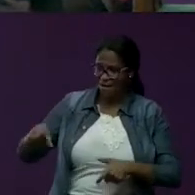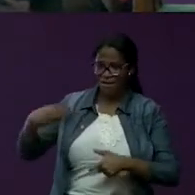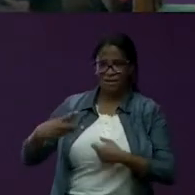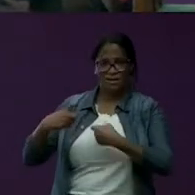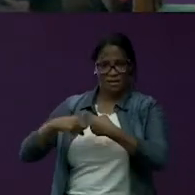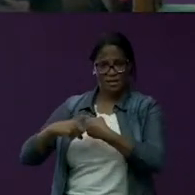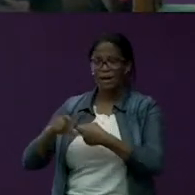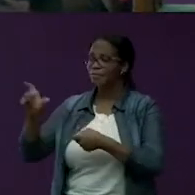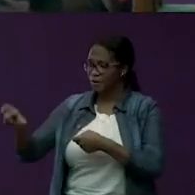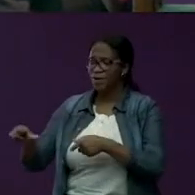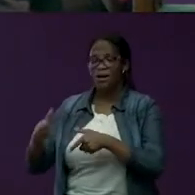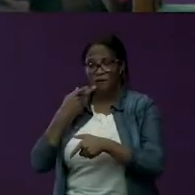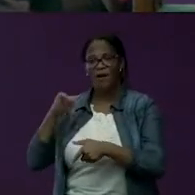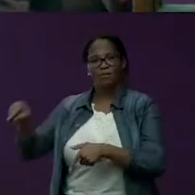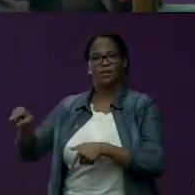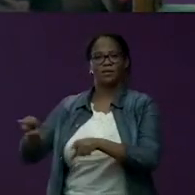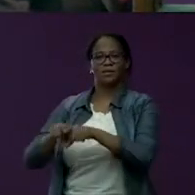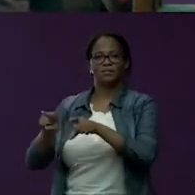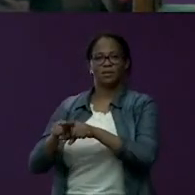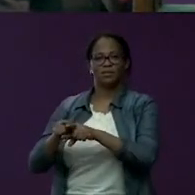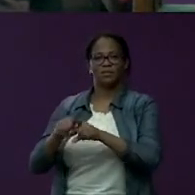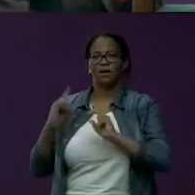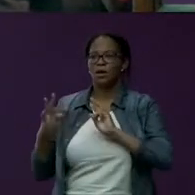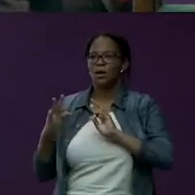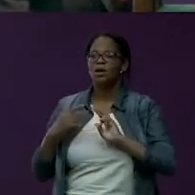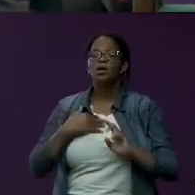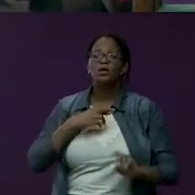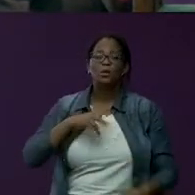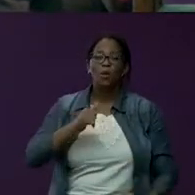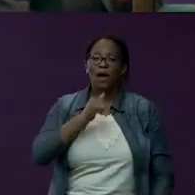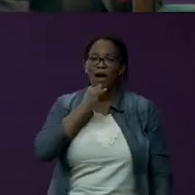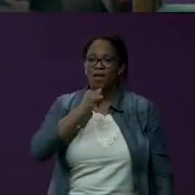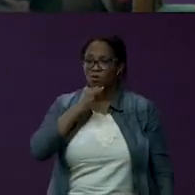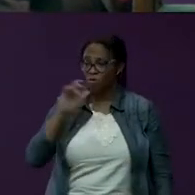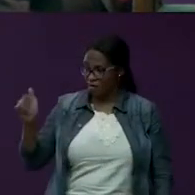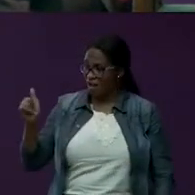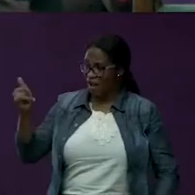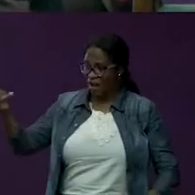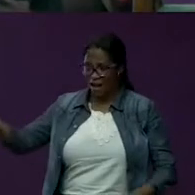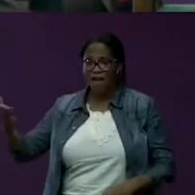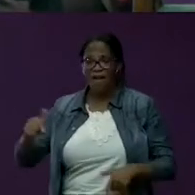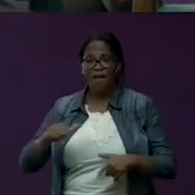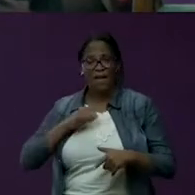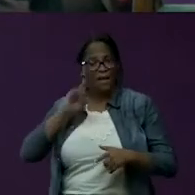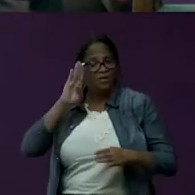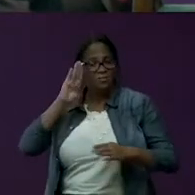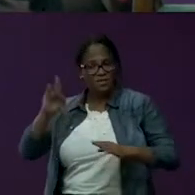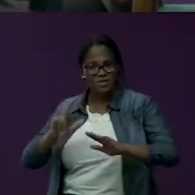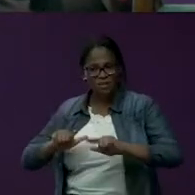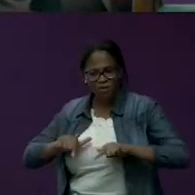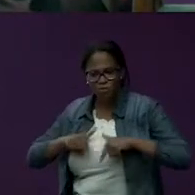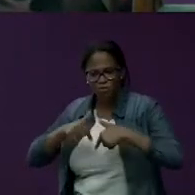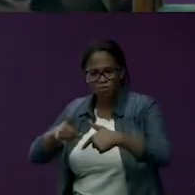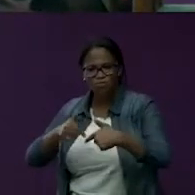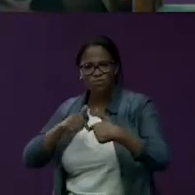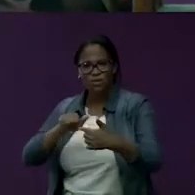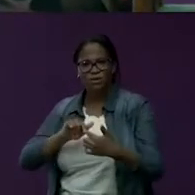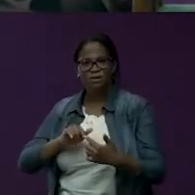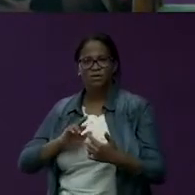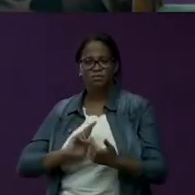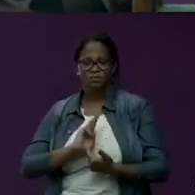que eu também falo. E não à toa são os trabalhadores que estão na ponta. São trabalhadores que